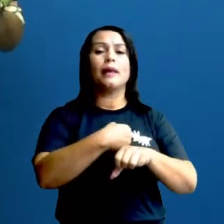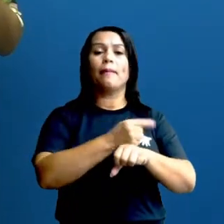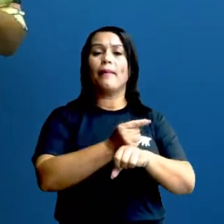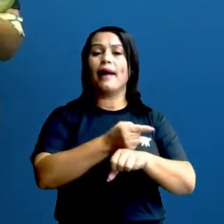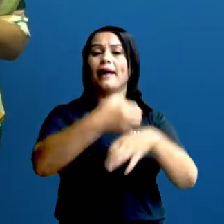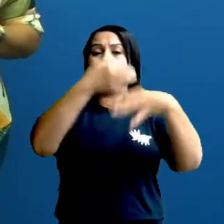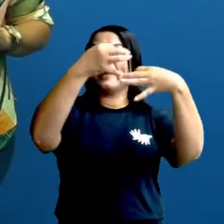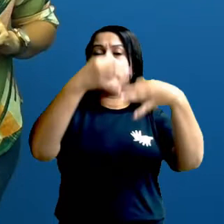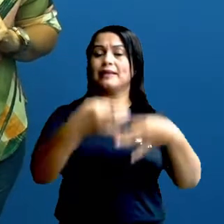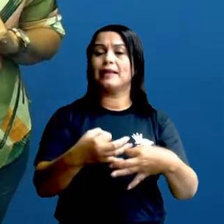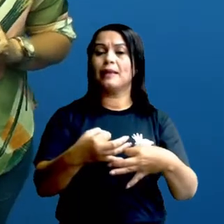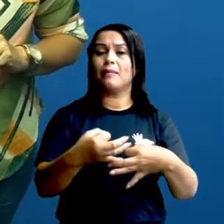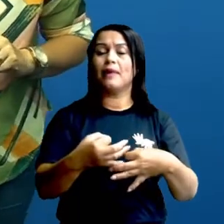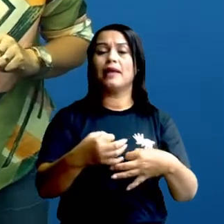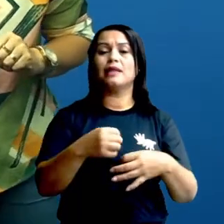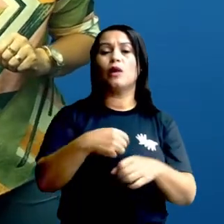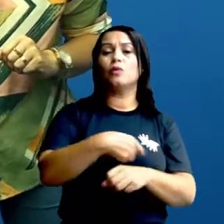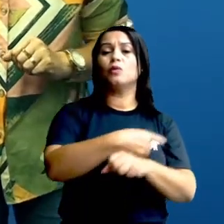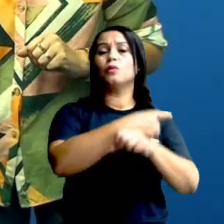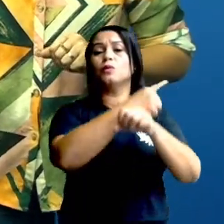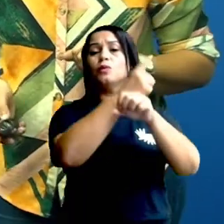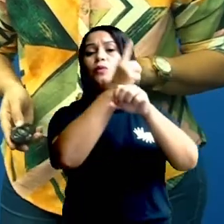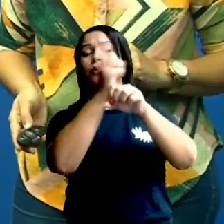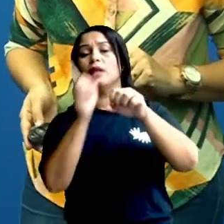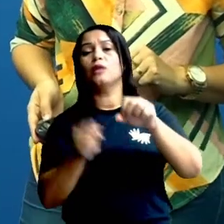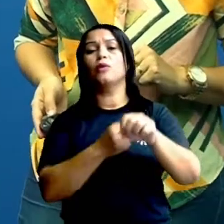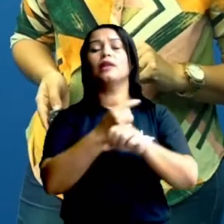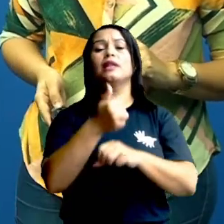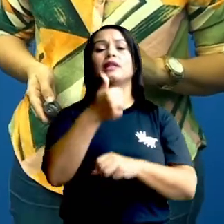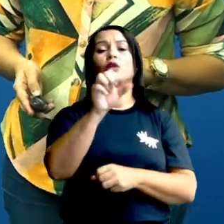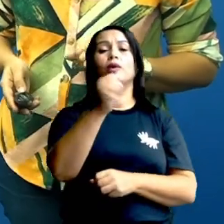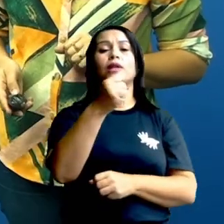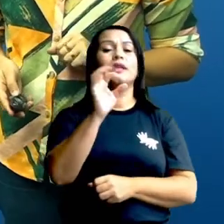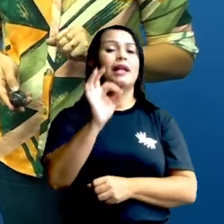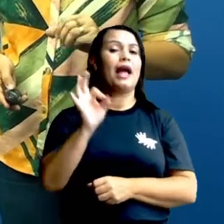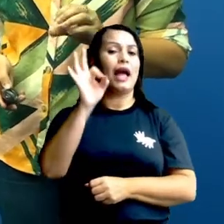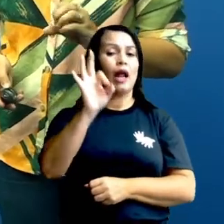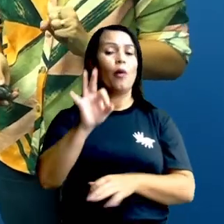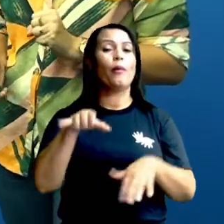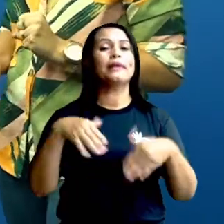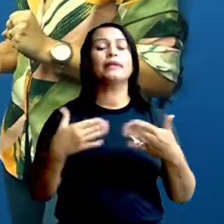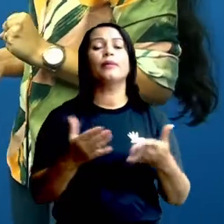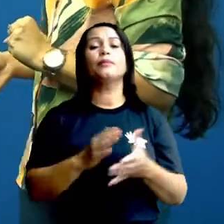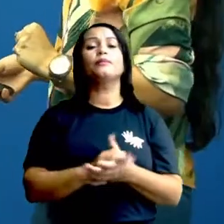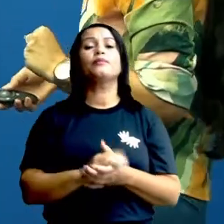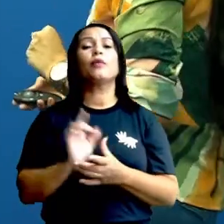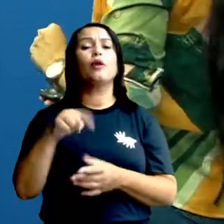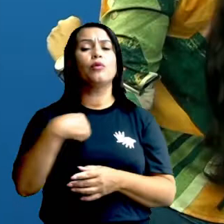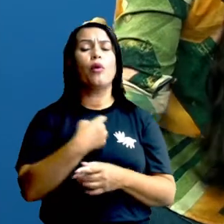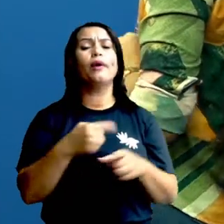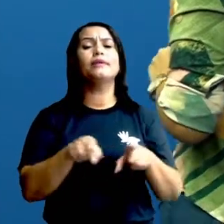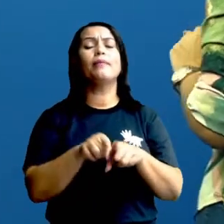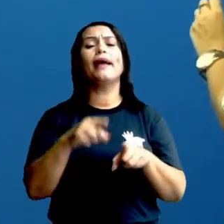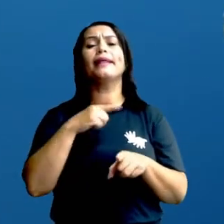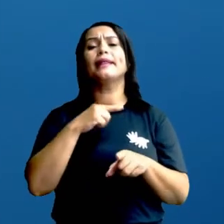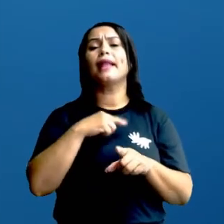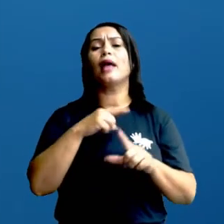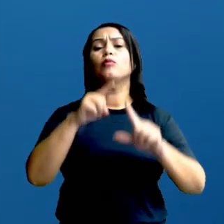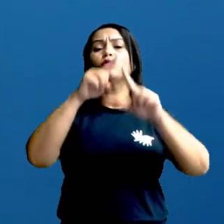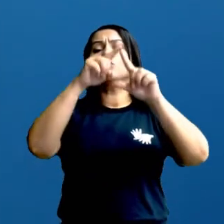exatamente um 180 graus não é isso então nós também temos